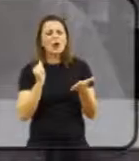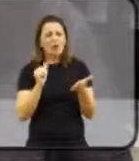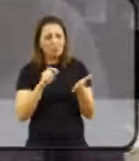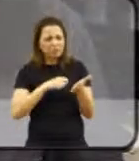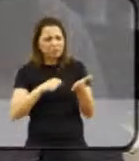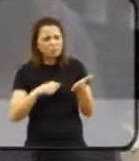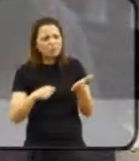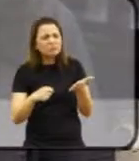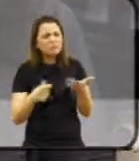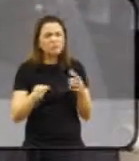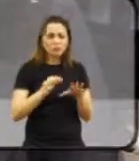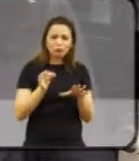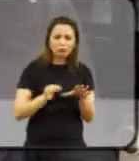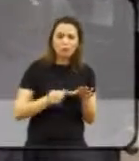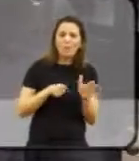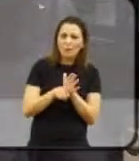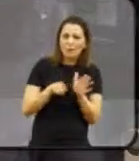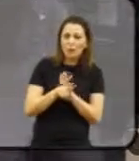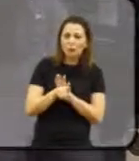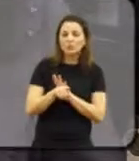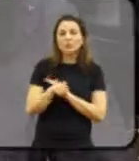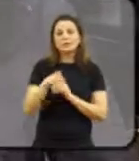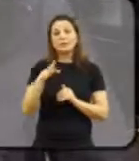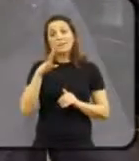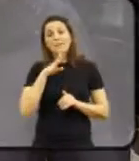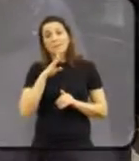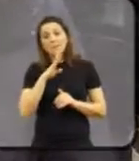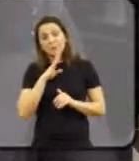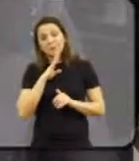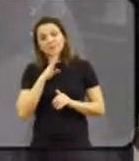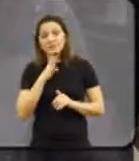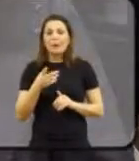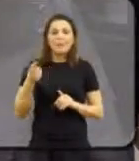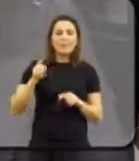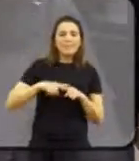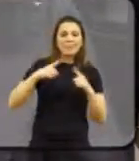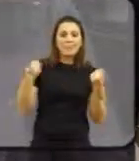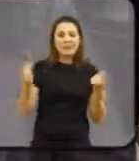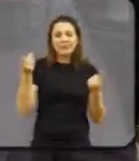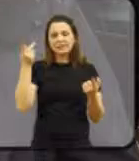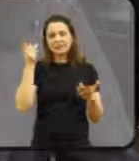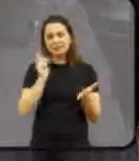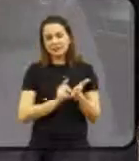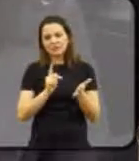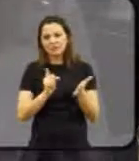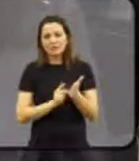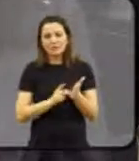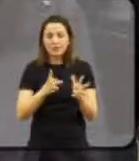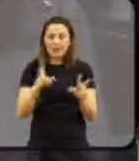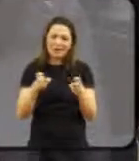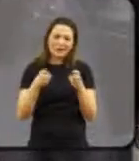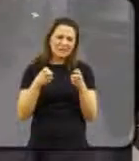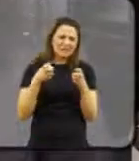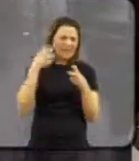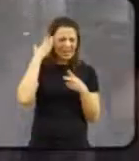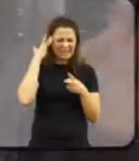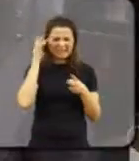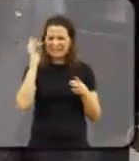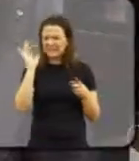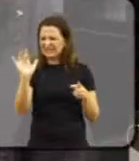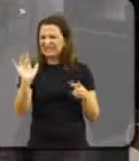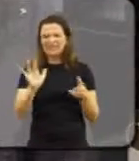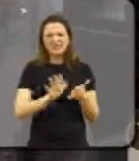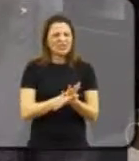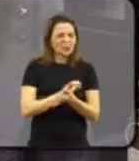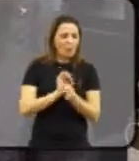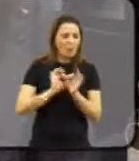sabe costurar, tem noção de costura? Eu respondi sim, eu achei que eu sabia, chegando aqui eu descobri que na verdade eu não sabia nada. Está indo para